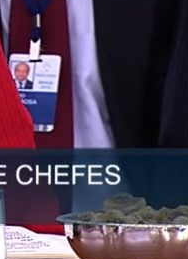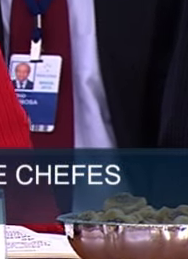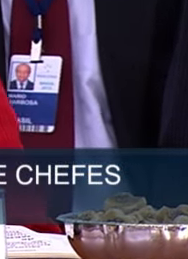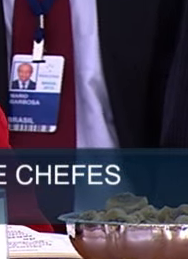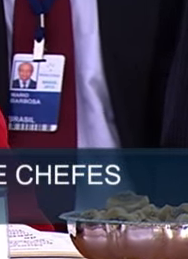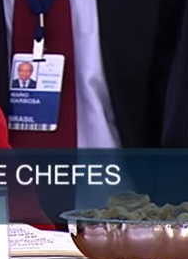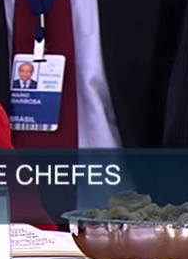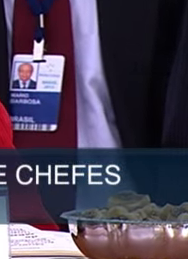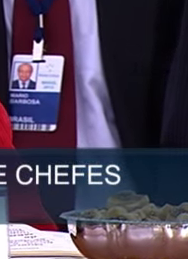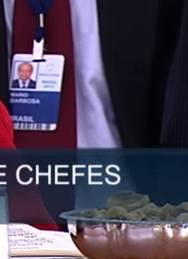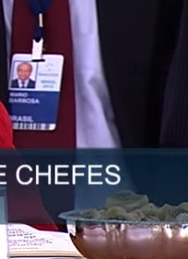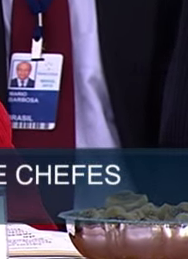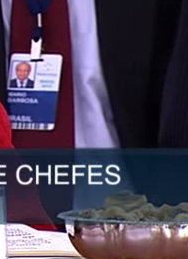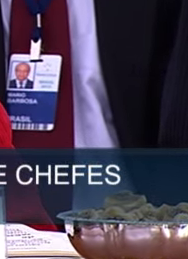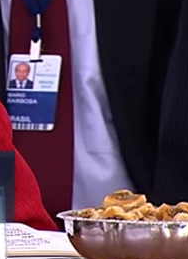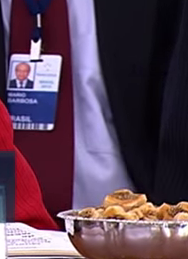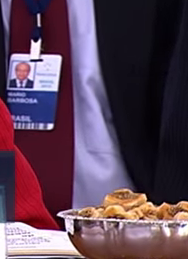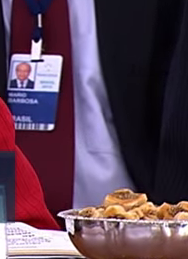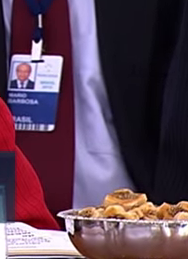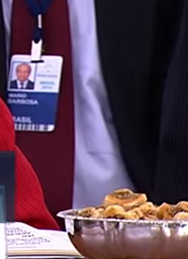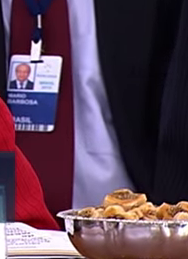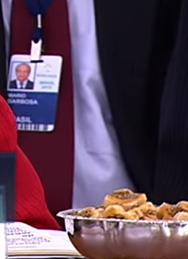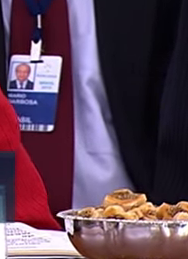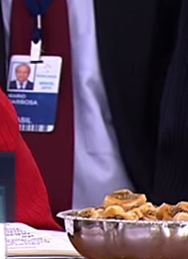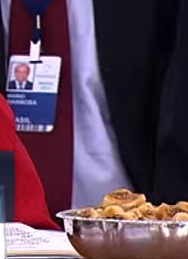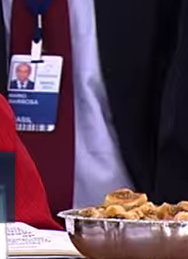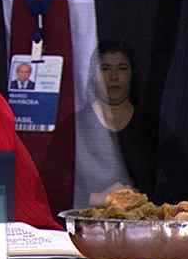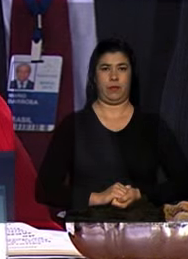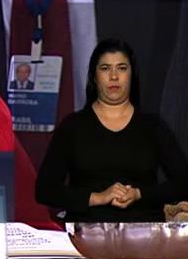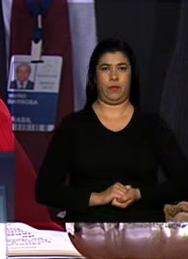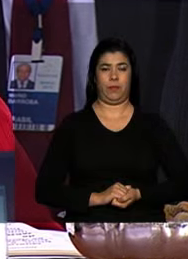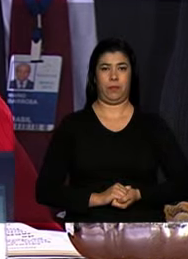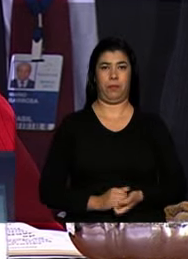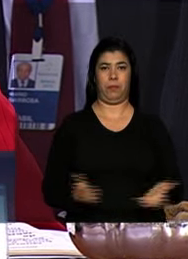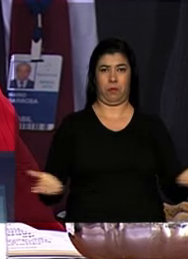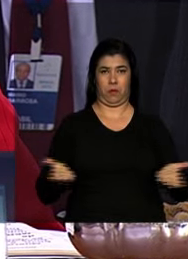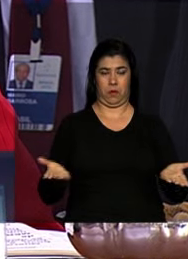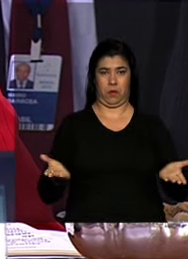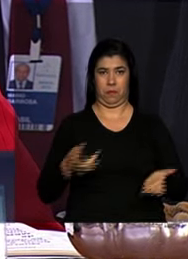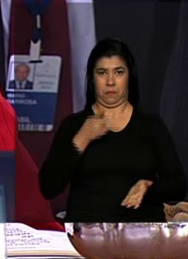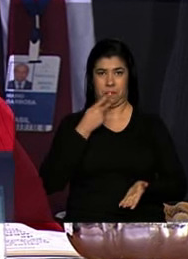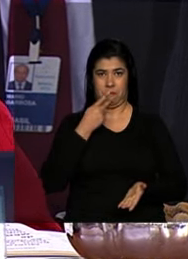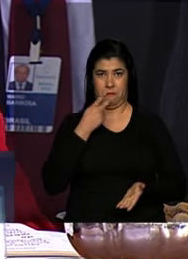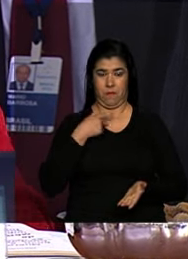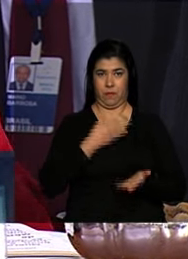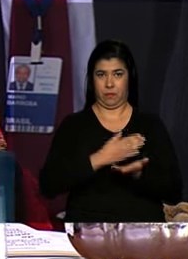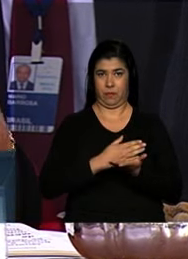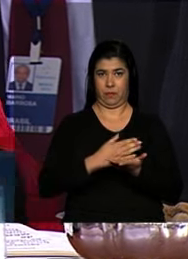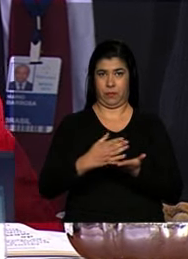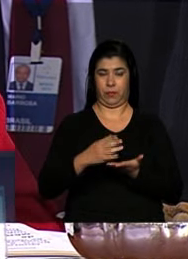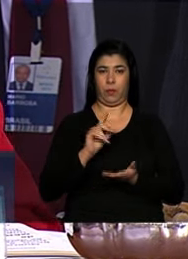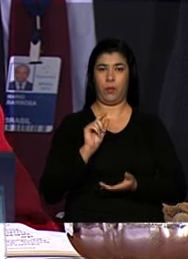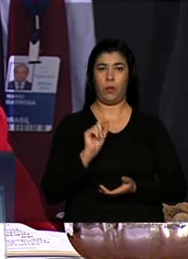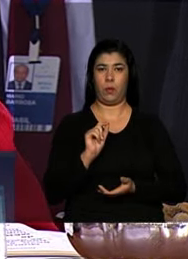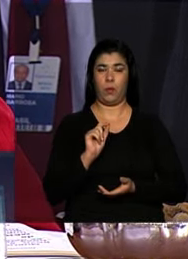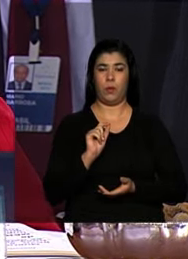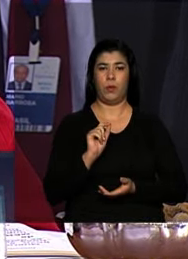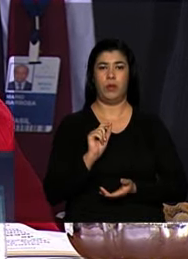Farei agora, então, as minhas palavras introdutórias, uma vez que